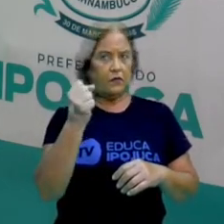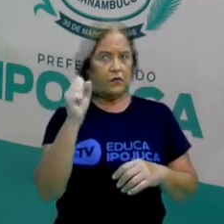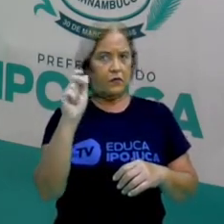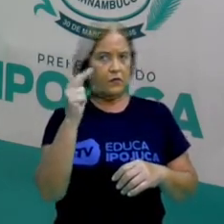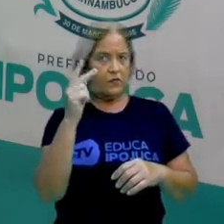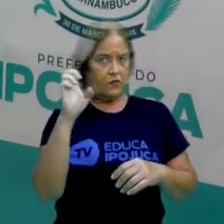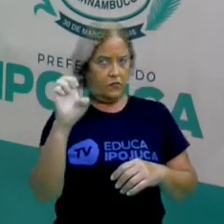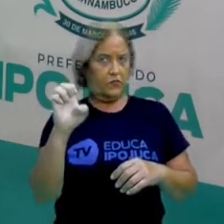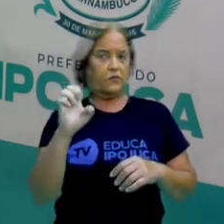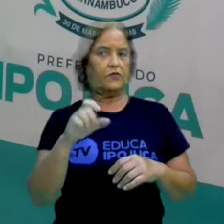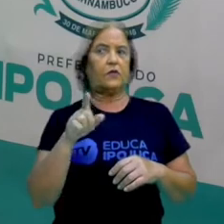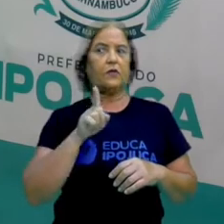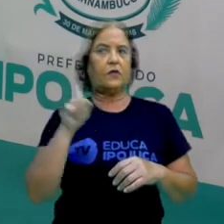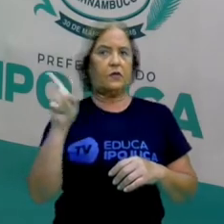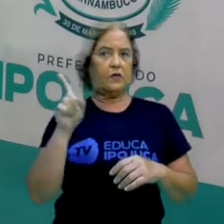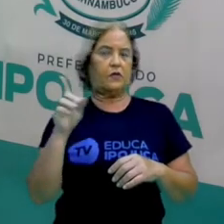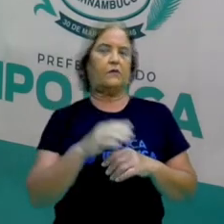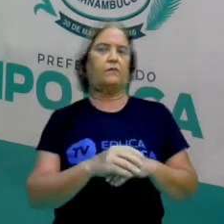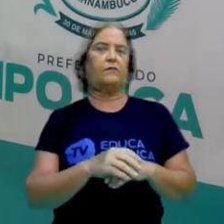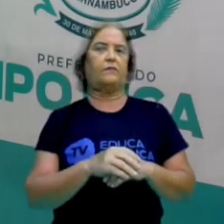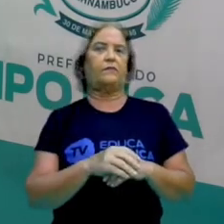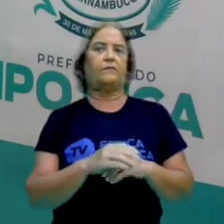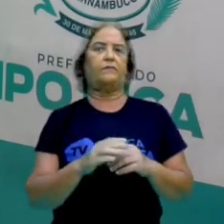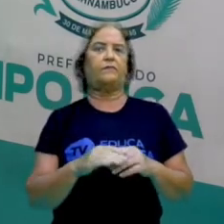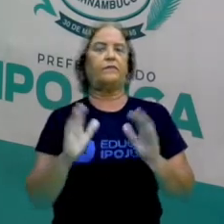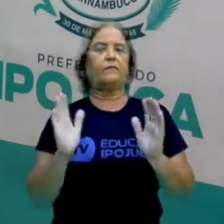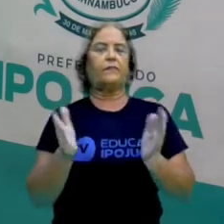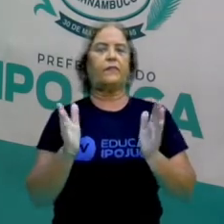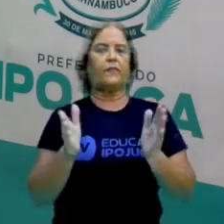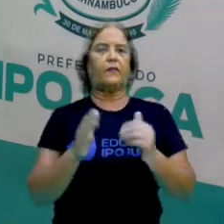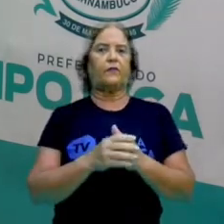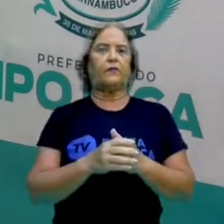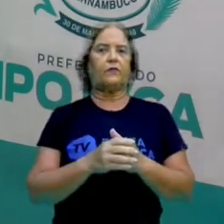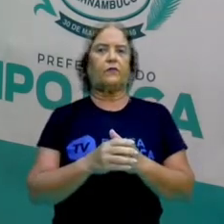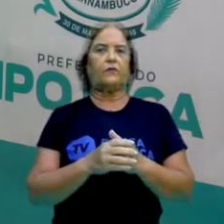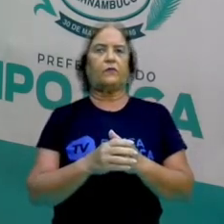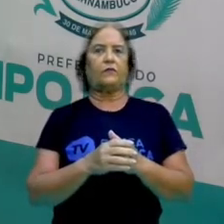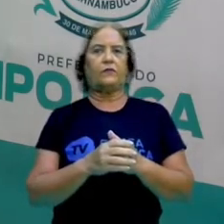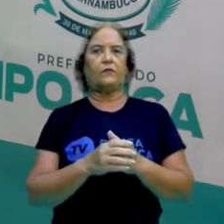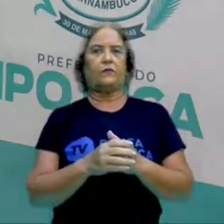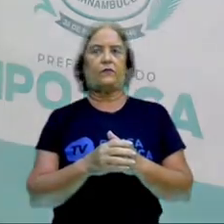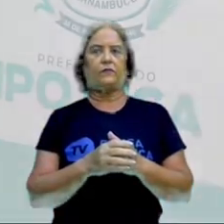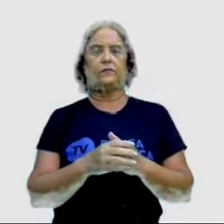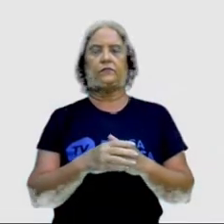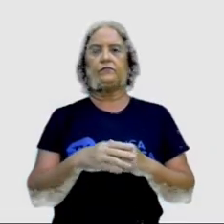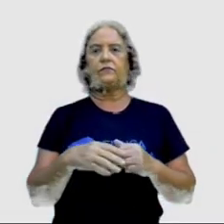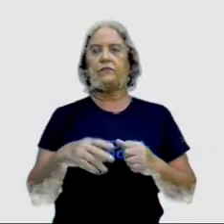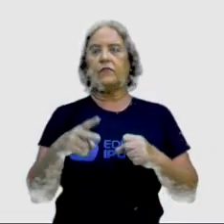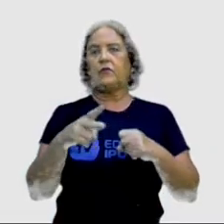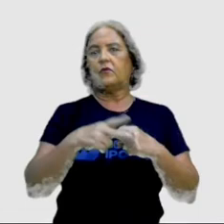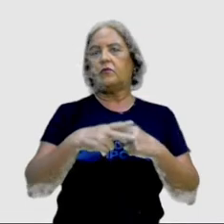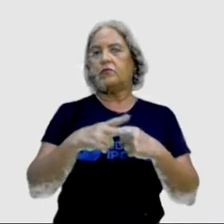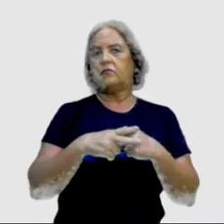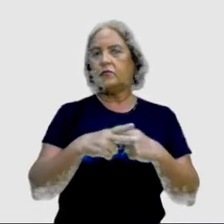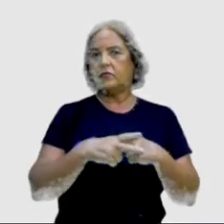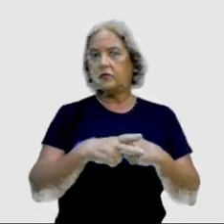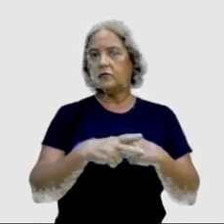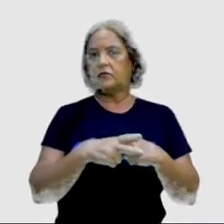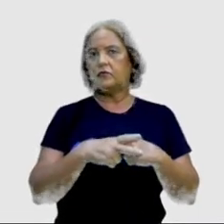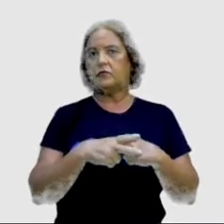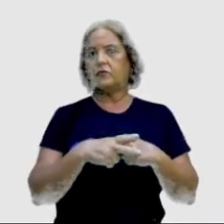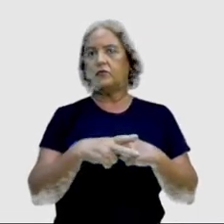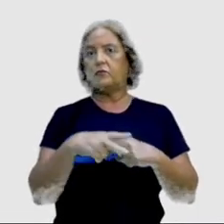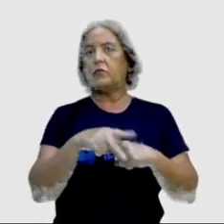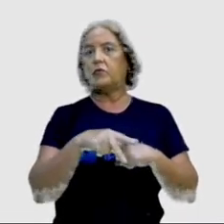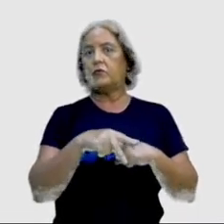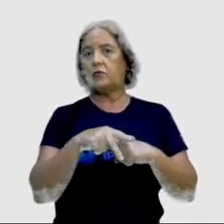Espero que sim. Então, vamos lá. Nós agora vamos para o pronome neutro da língua inglesa, que é o it. O